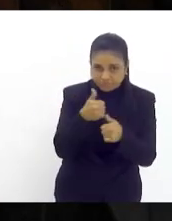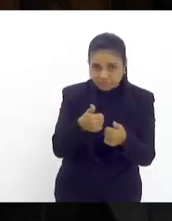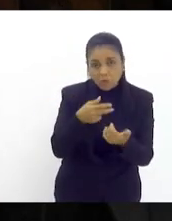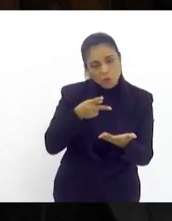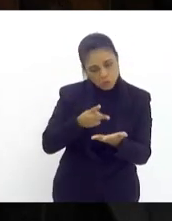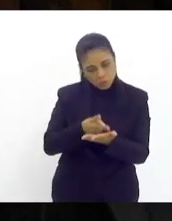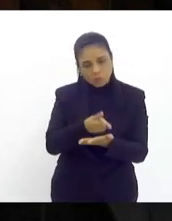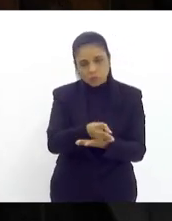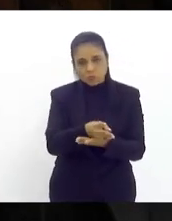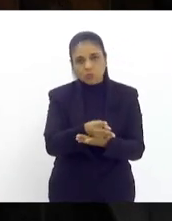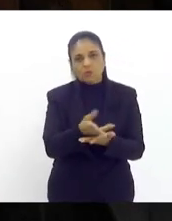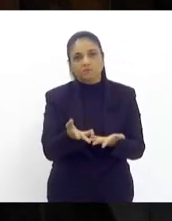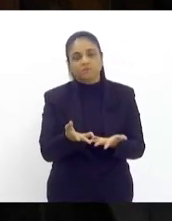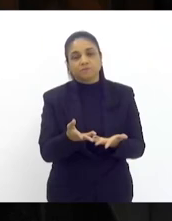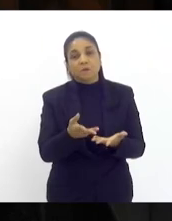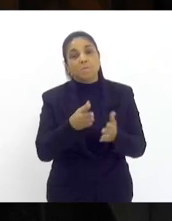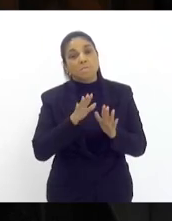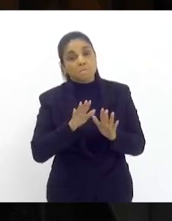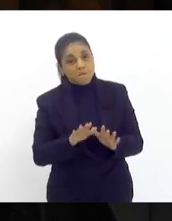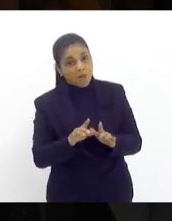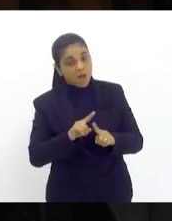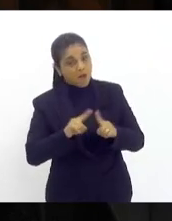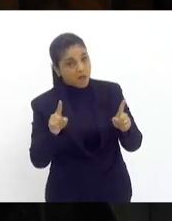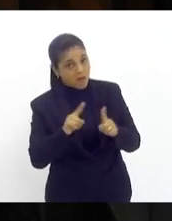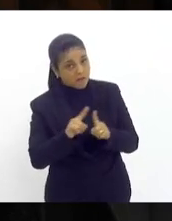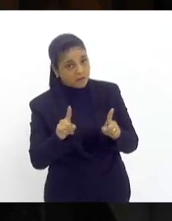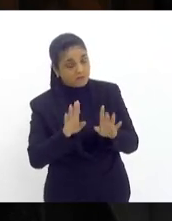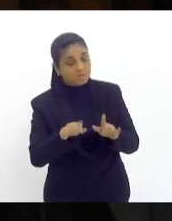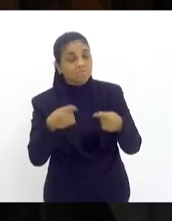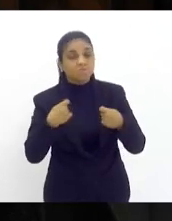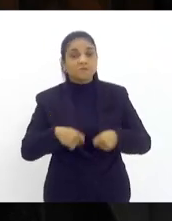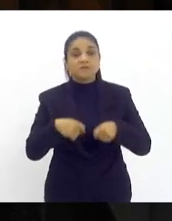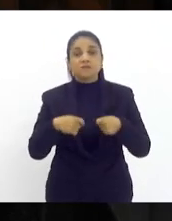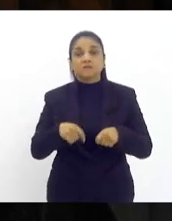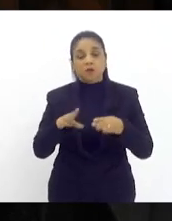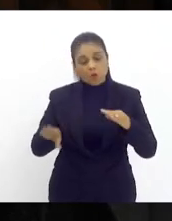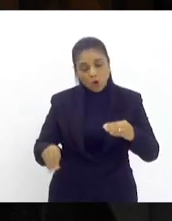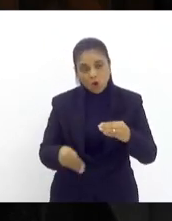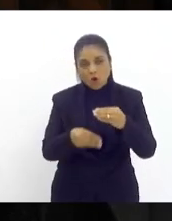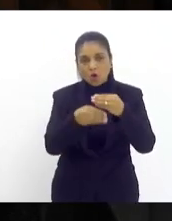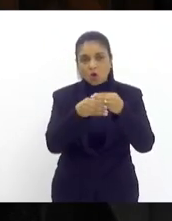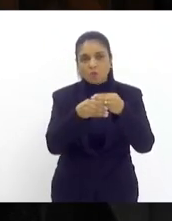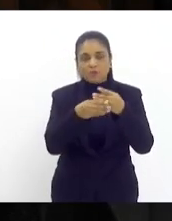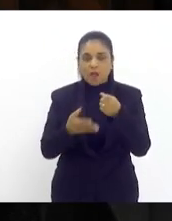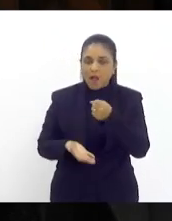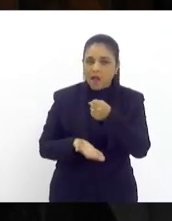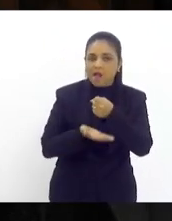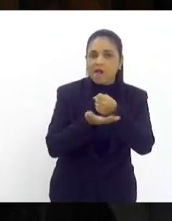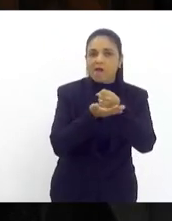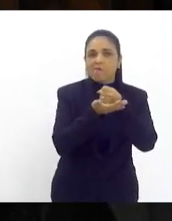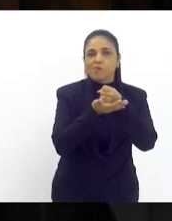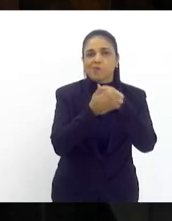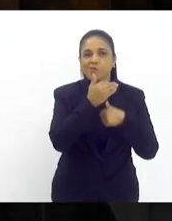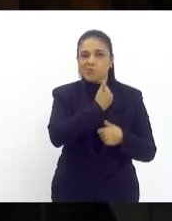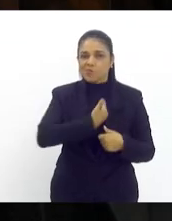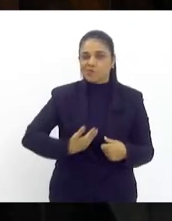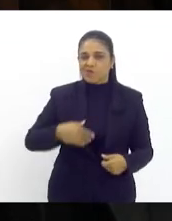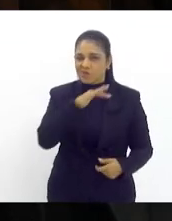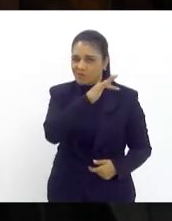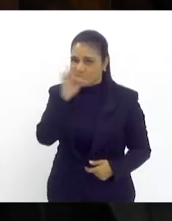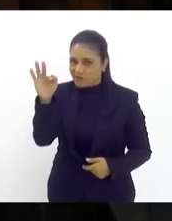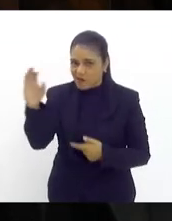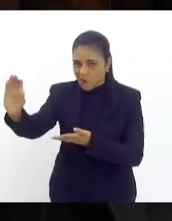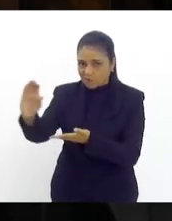entre aspas mas que existe a necessidade da complementação e apoio do governo federal